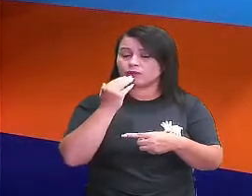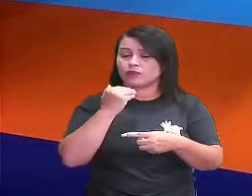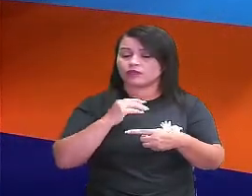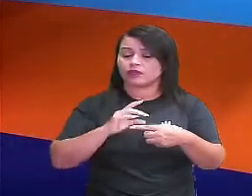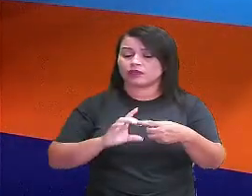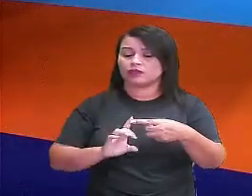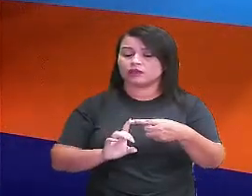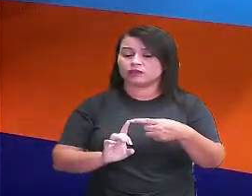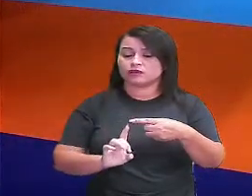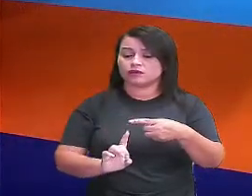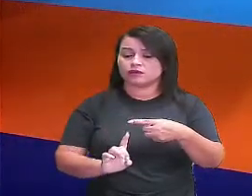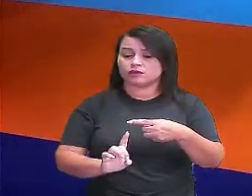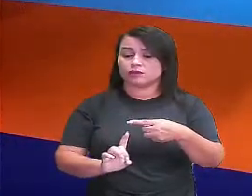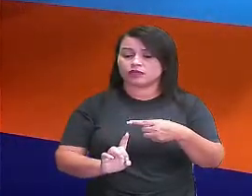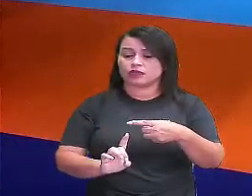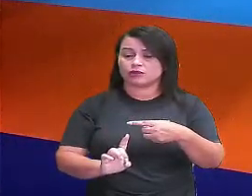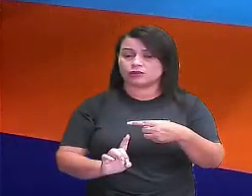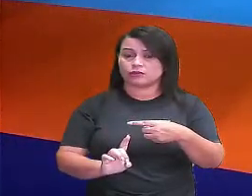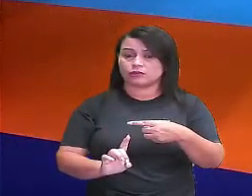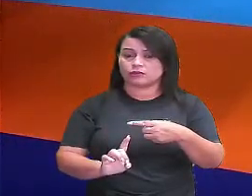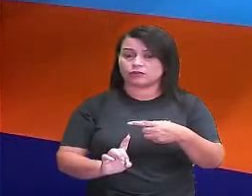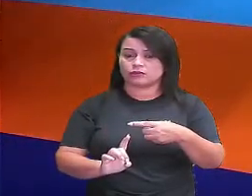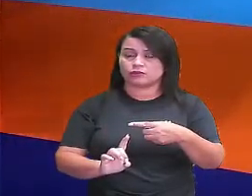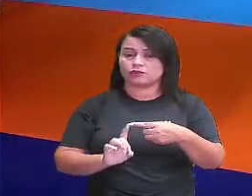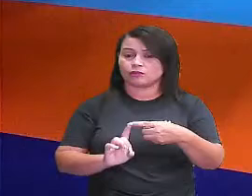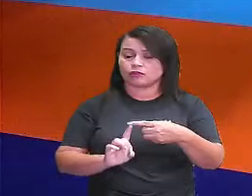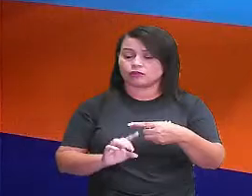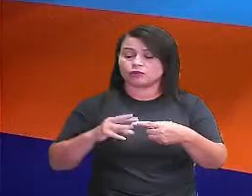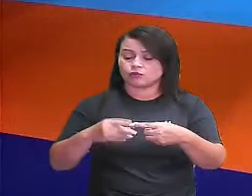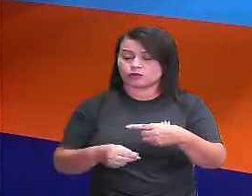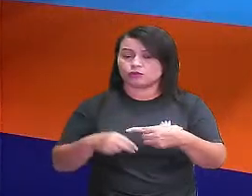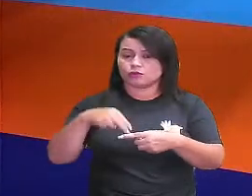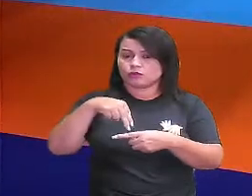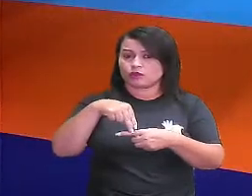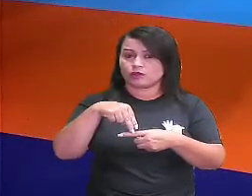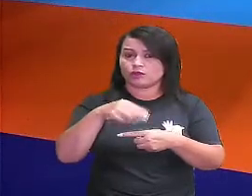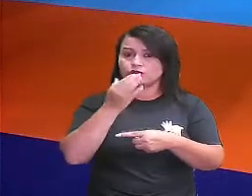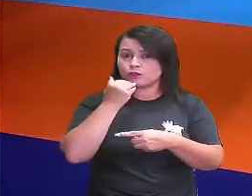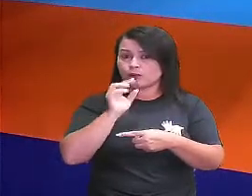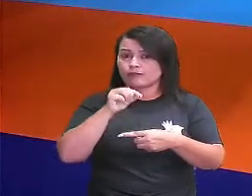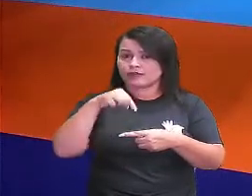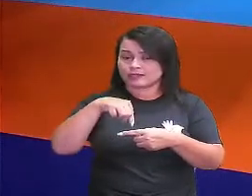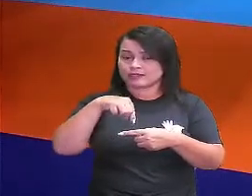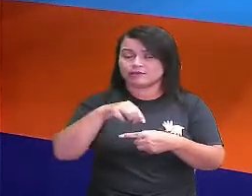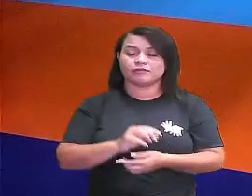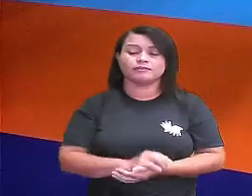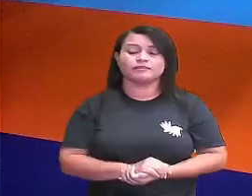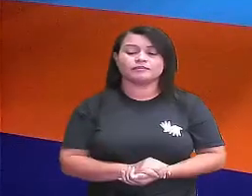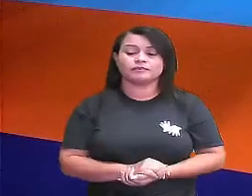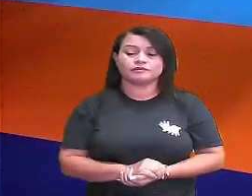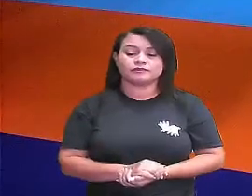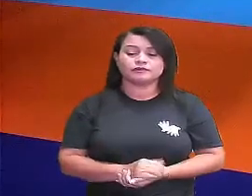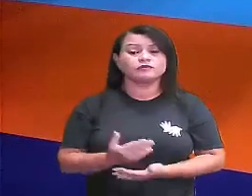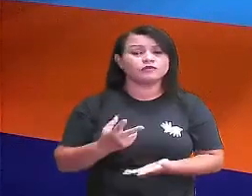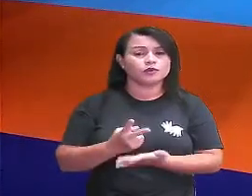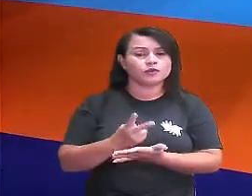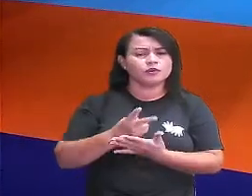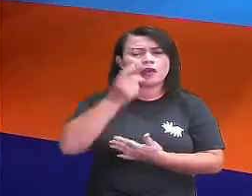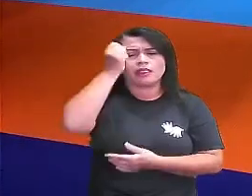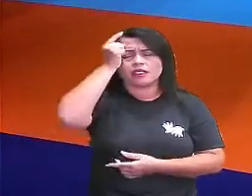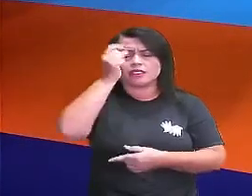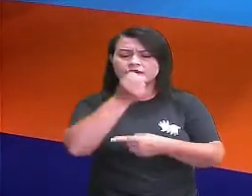no numerador fica em cima, tá bom? Vamos continuar com nossas ideias da